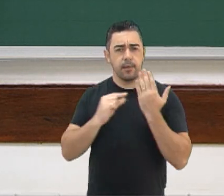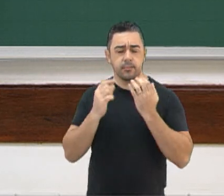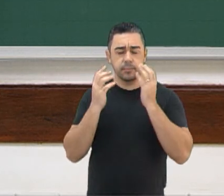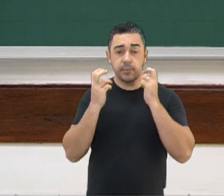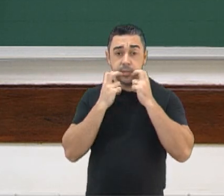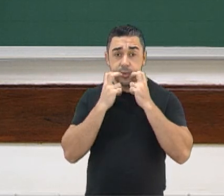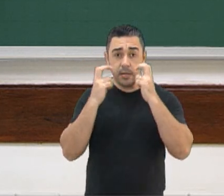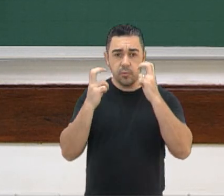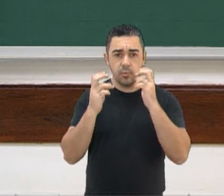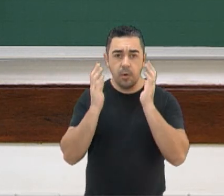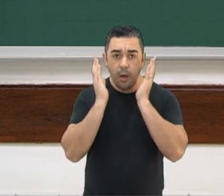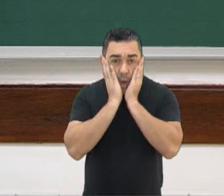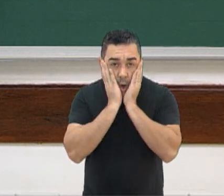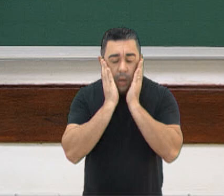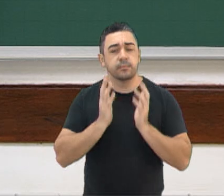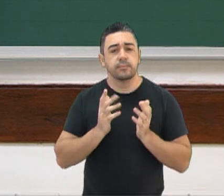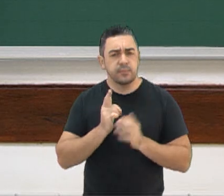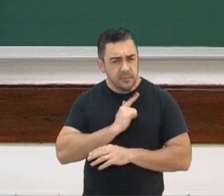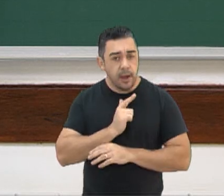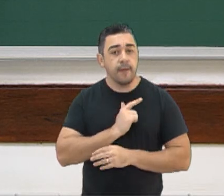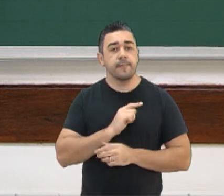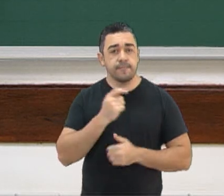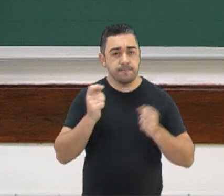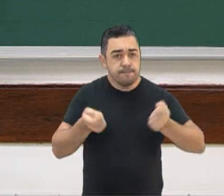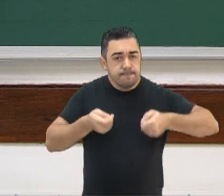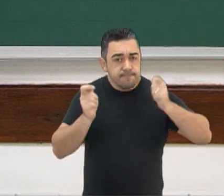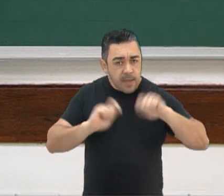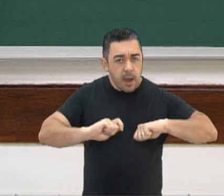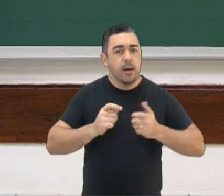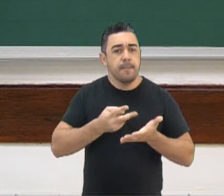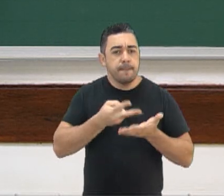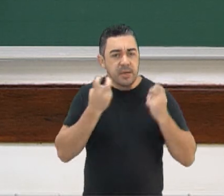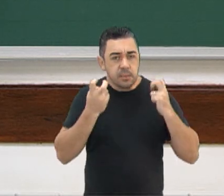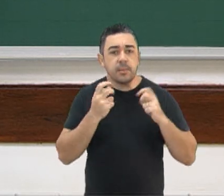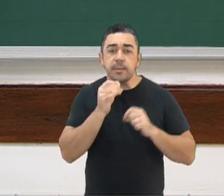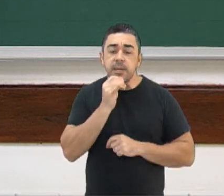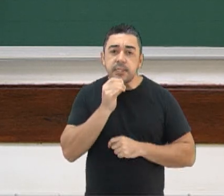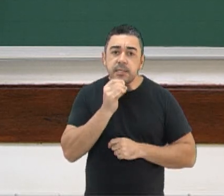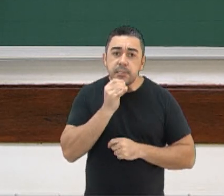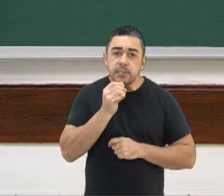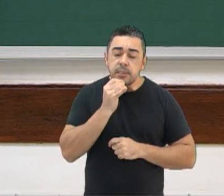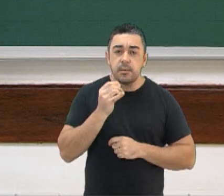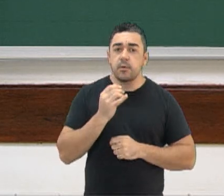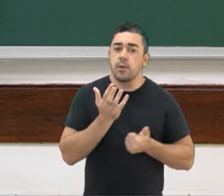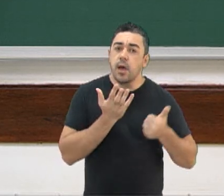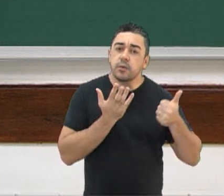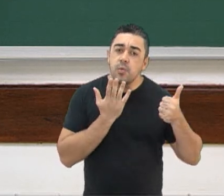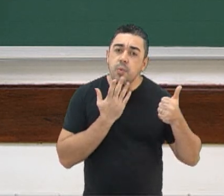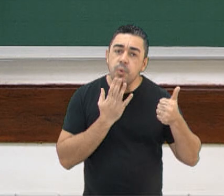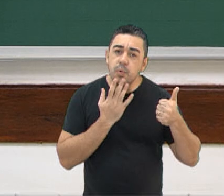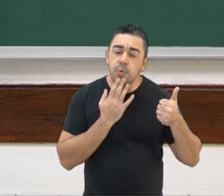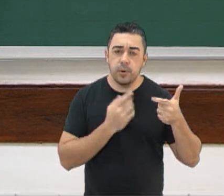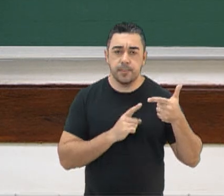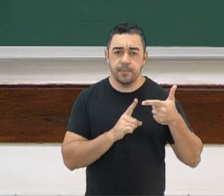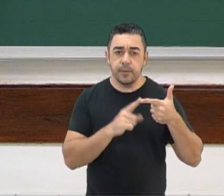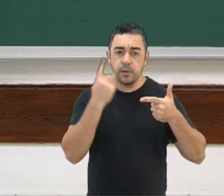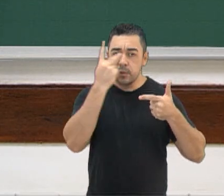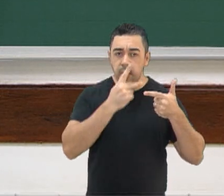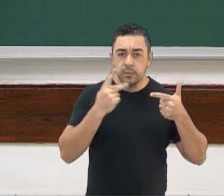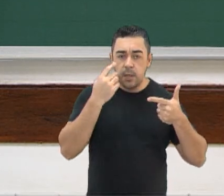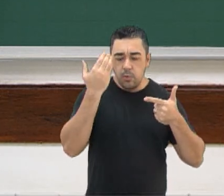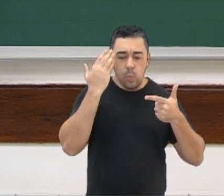muita coisa para ler. Por exemplo, os traços, as cores, tudo que